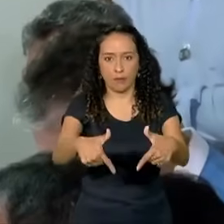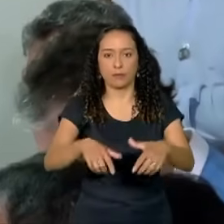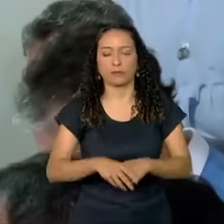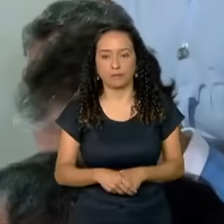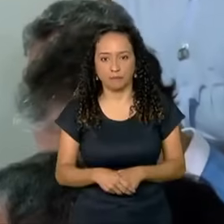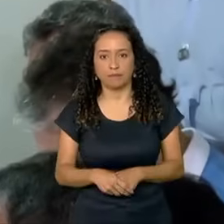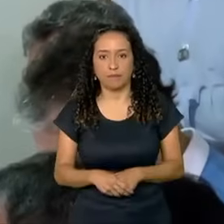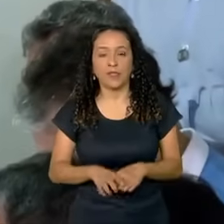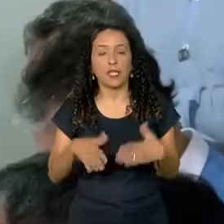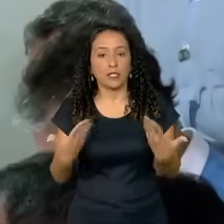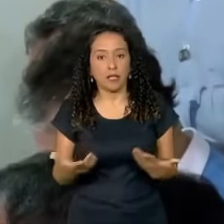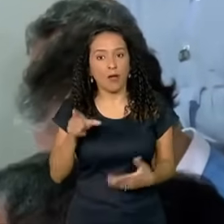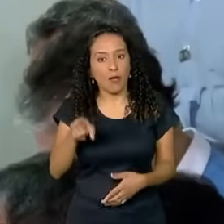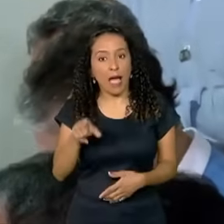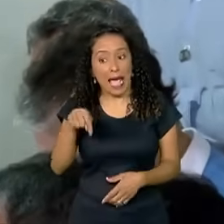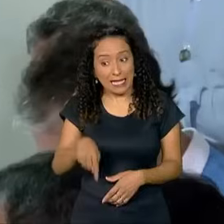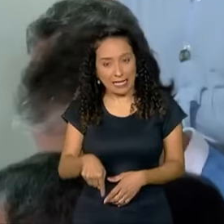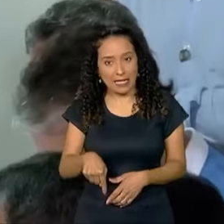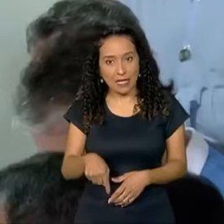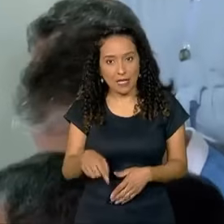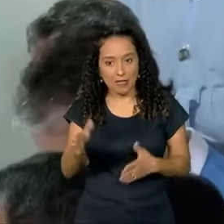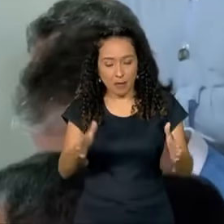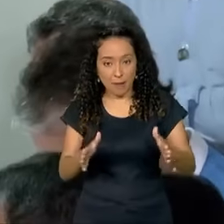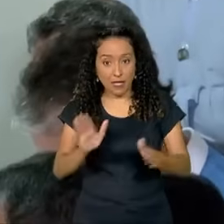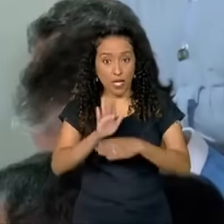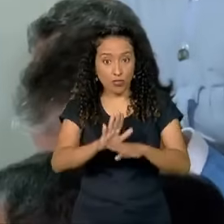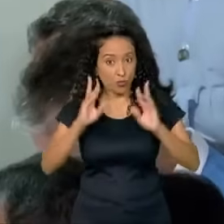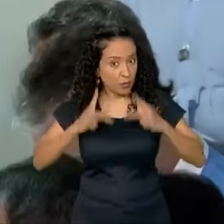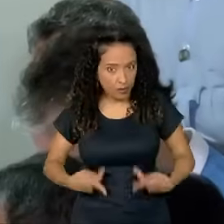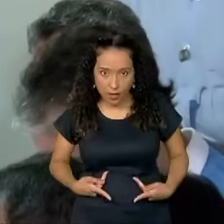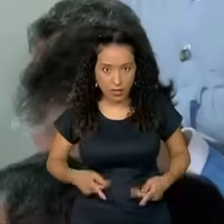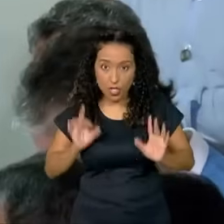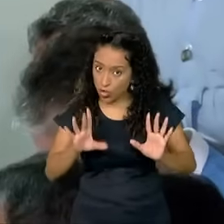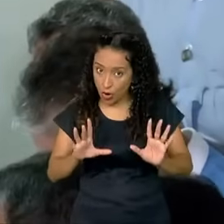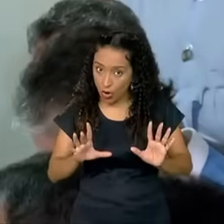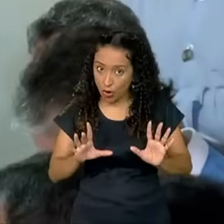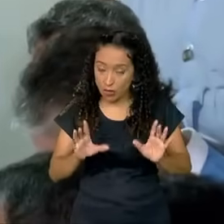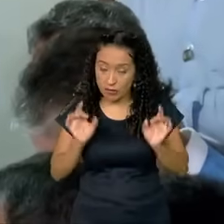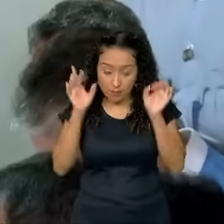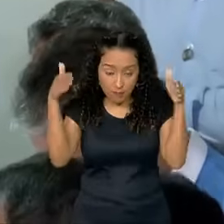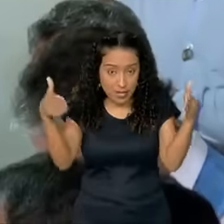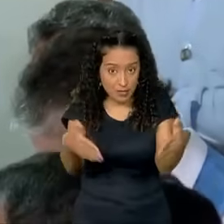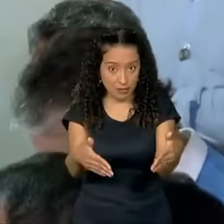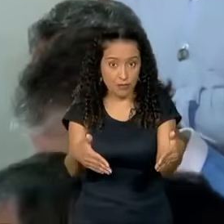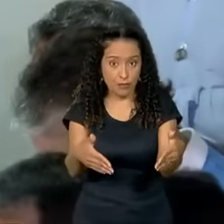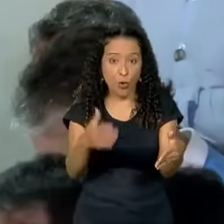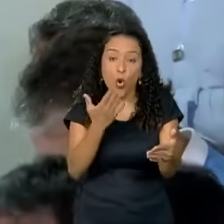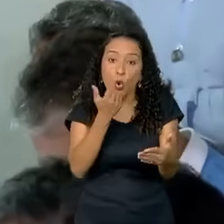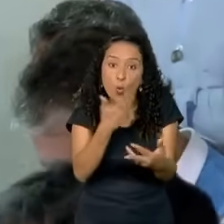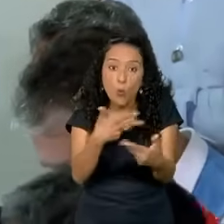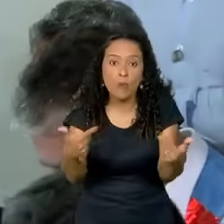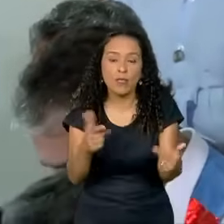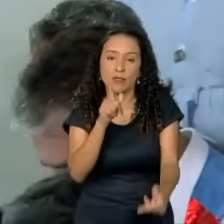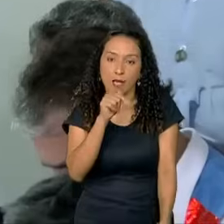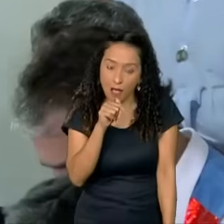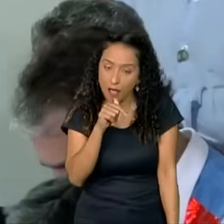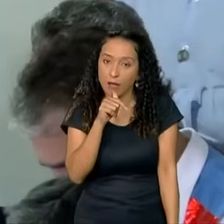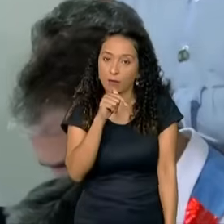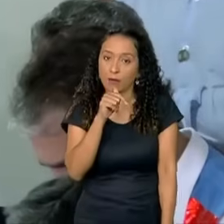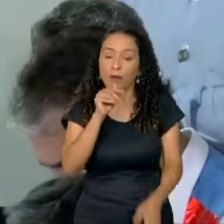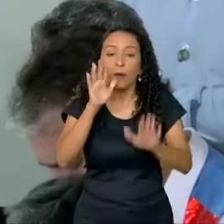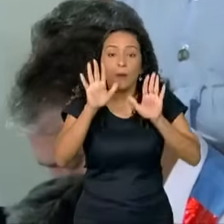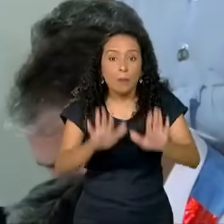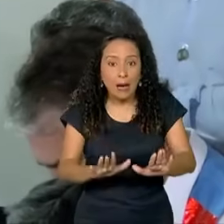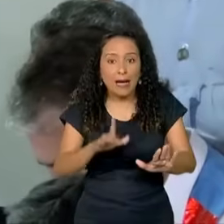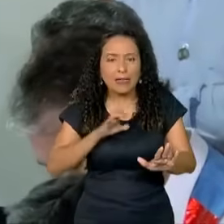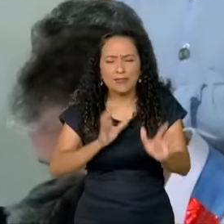certo? Então, isso só aqui na parte da ajuda humanitária. Eu estou falando de um tema específico, é a comida, é a água. Mas é